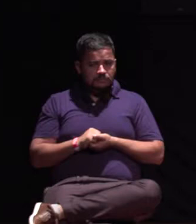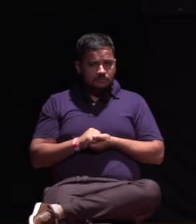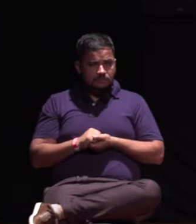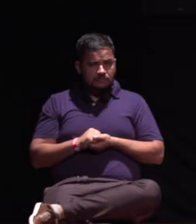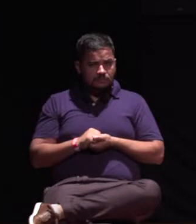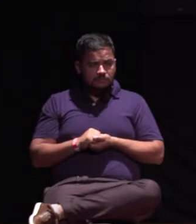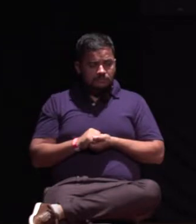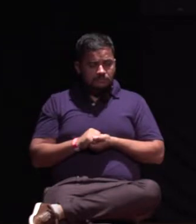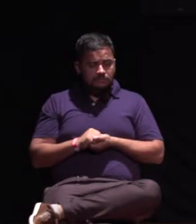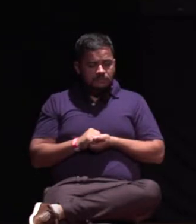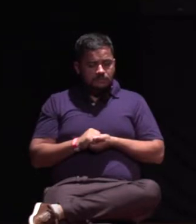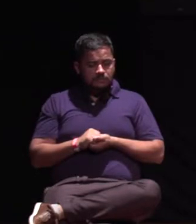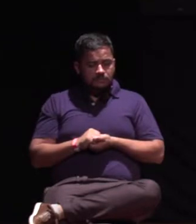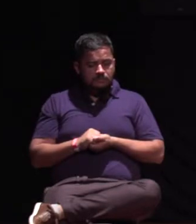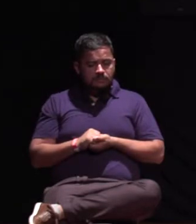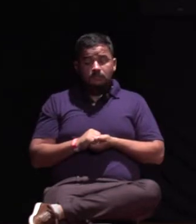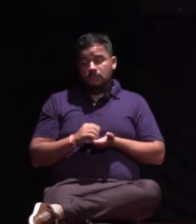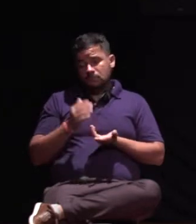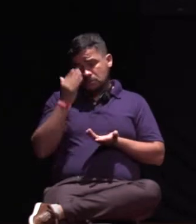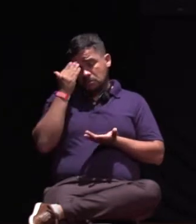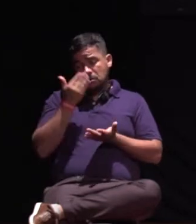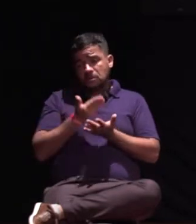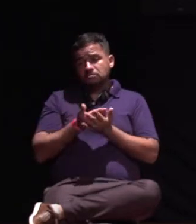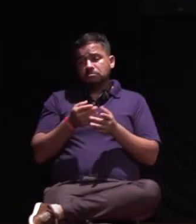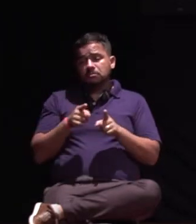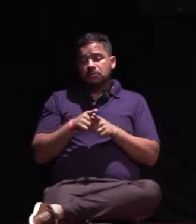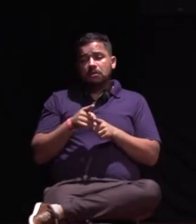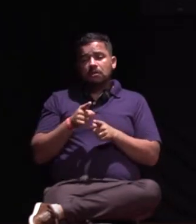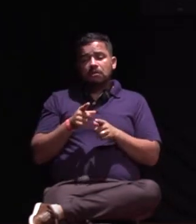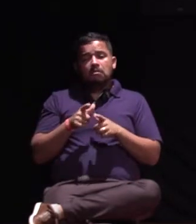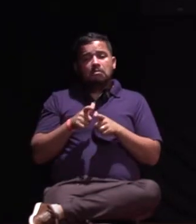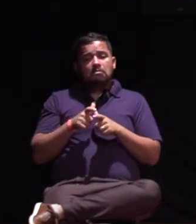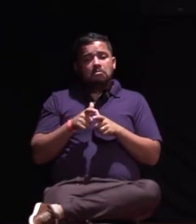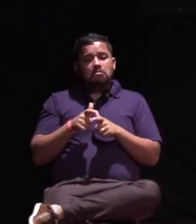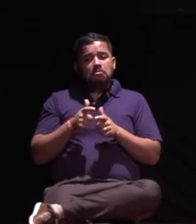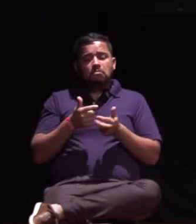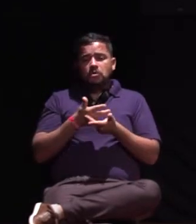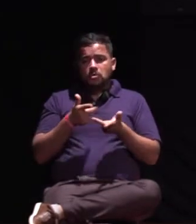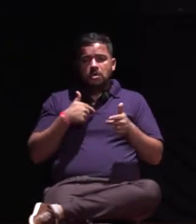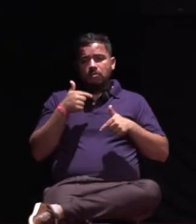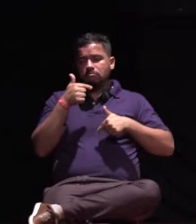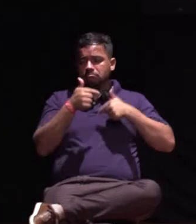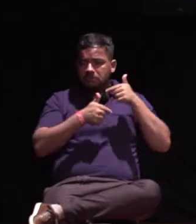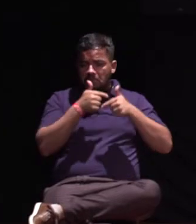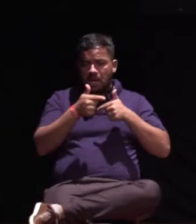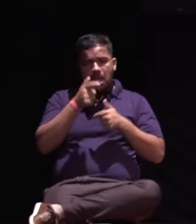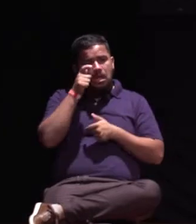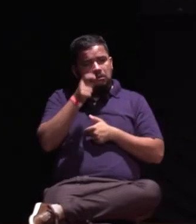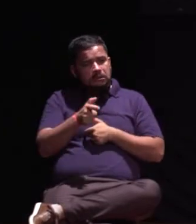E eu acredito que muitas coisas que eu venho trabalhando e venho me interessando têm